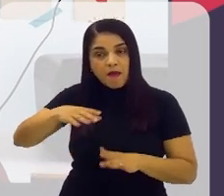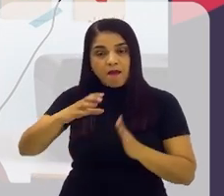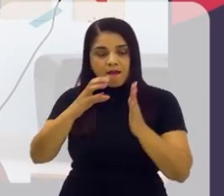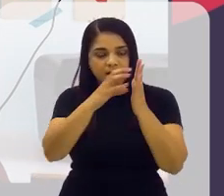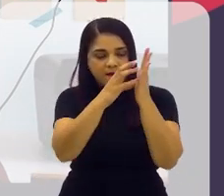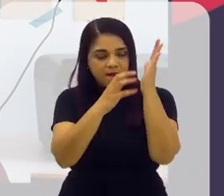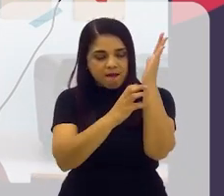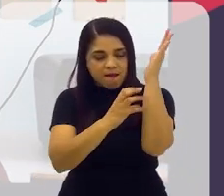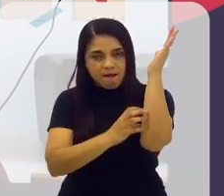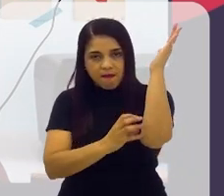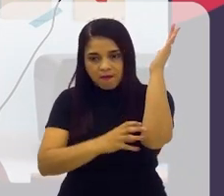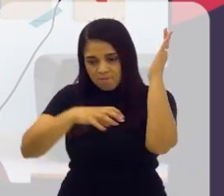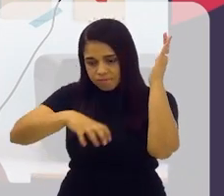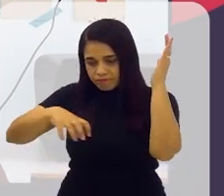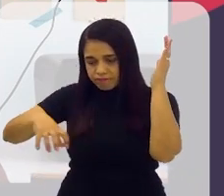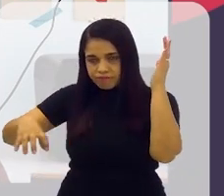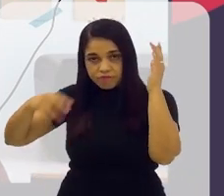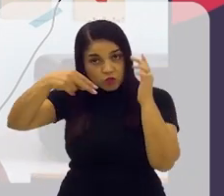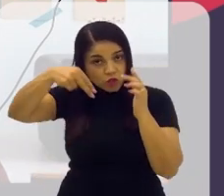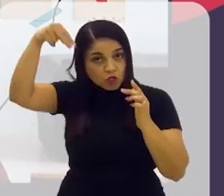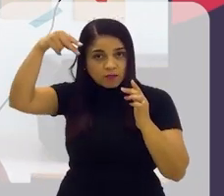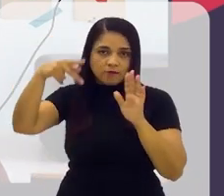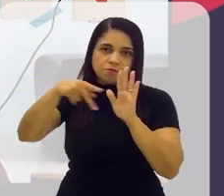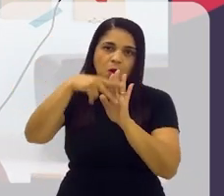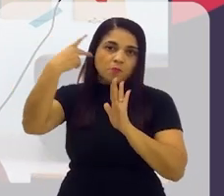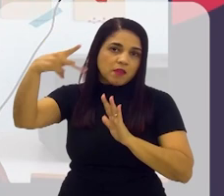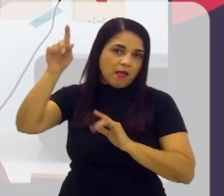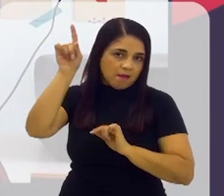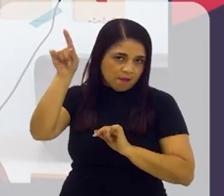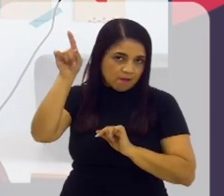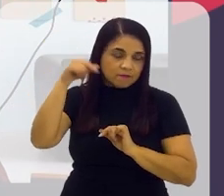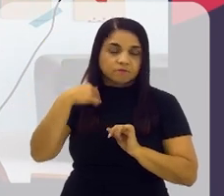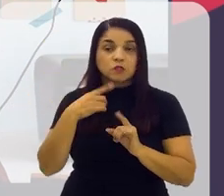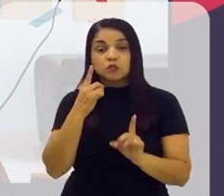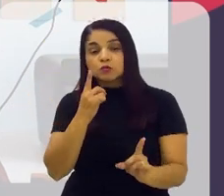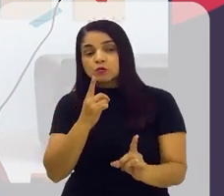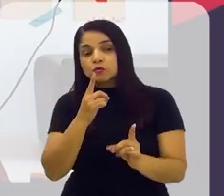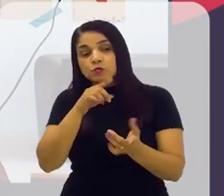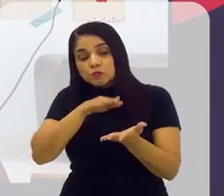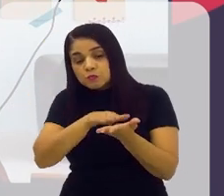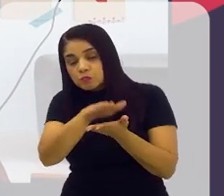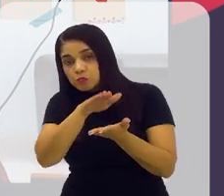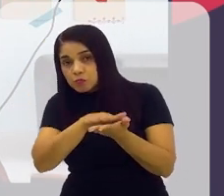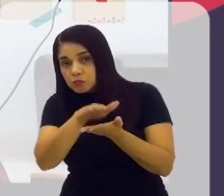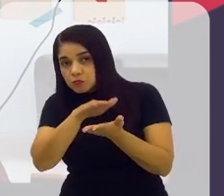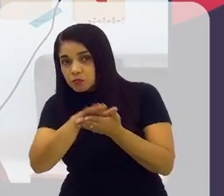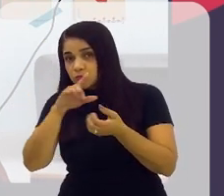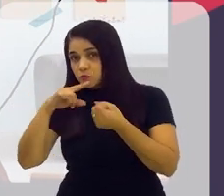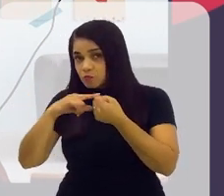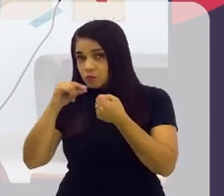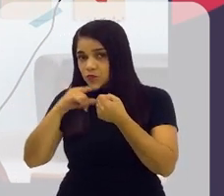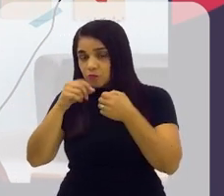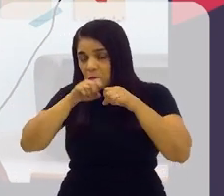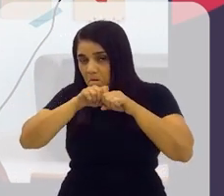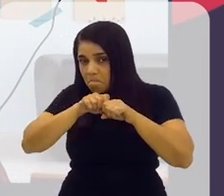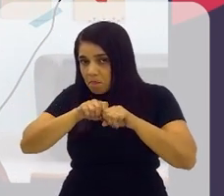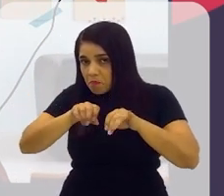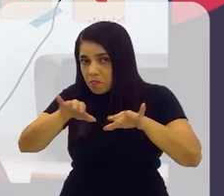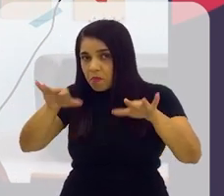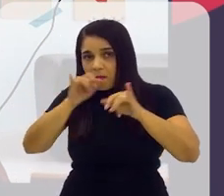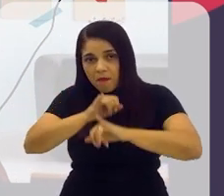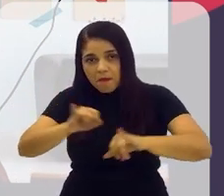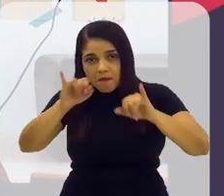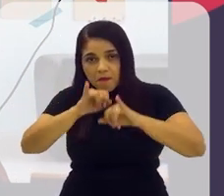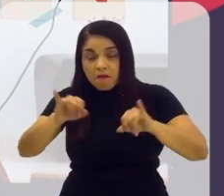predominantemente da região da Caatinga ali no nordeste do país. E aí quando a gente publica o trabalho, né, e a gente começa a